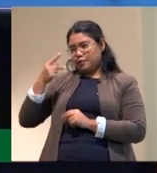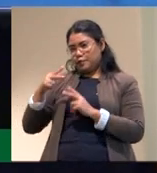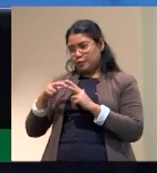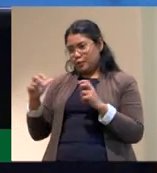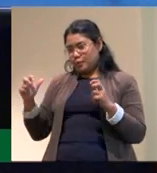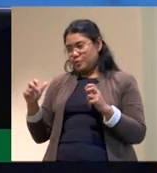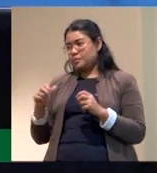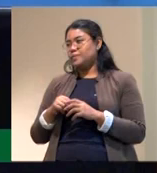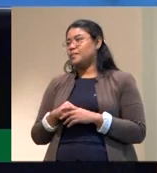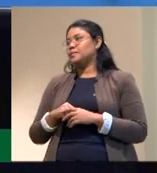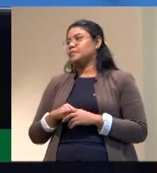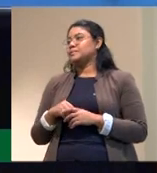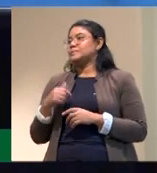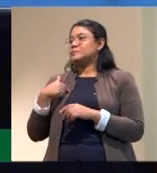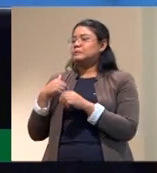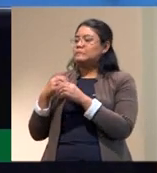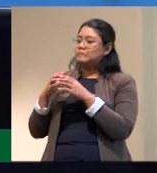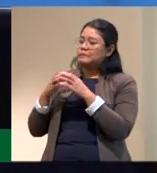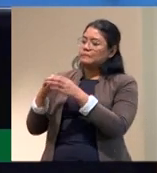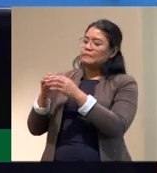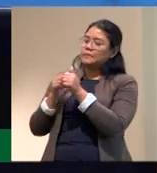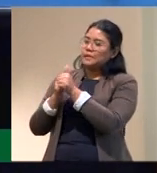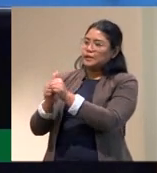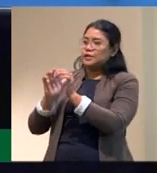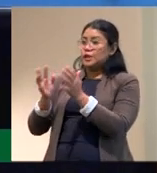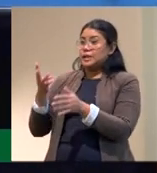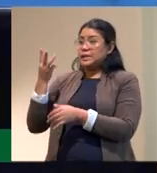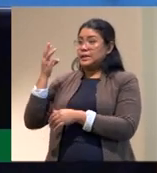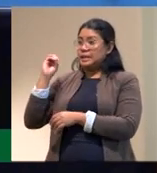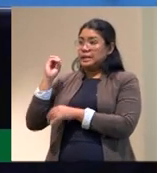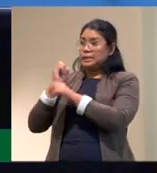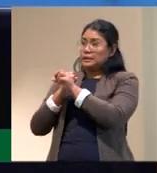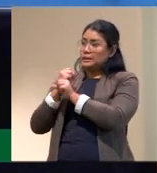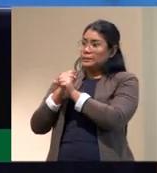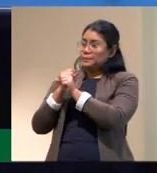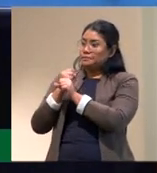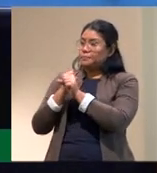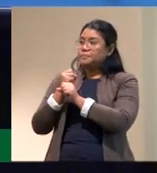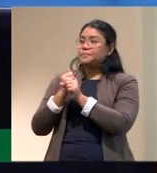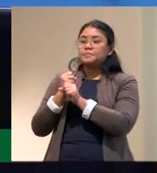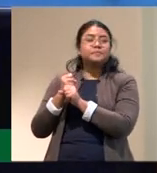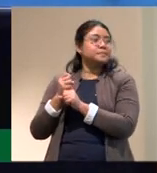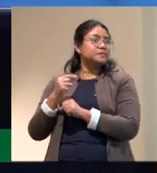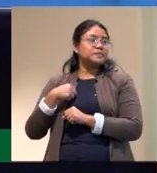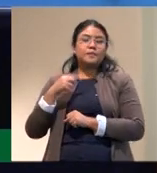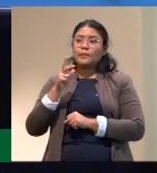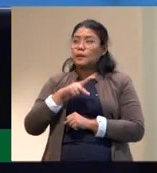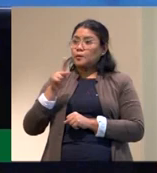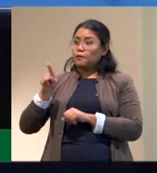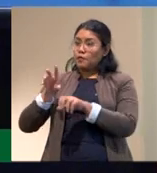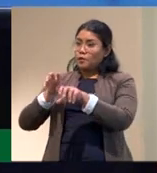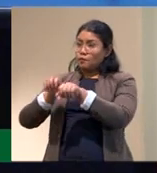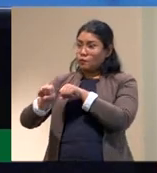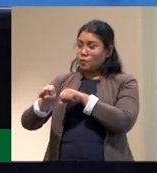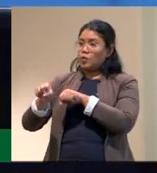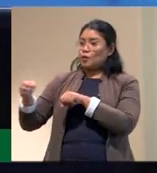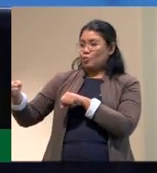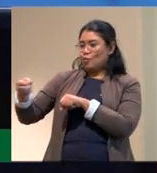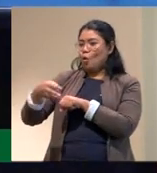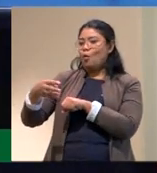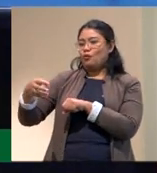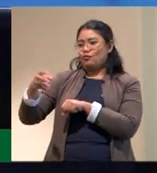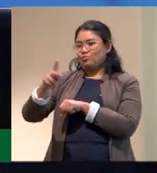Eu acompanho essa rede, como eu disse, há mais de 30 anos, e, como professora, formadora de novos